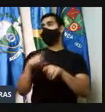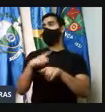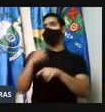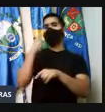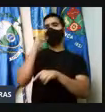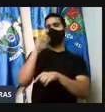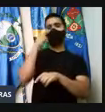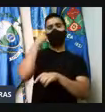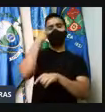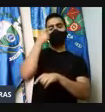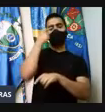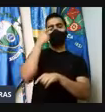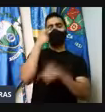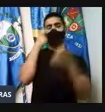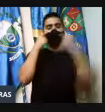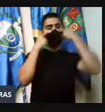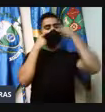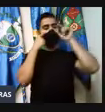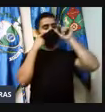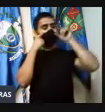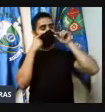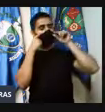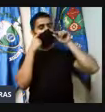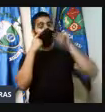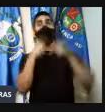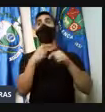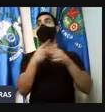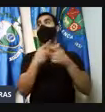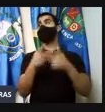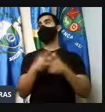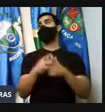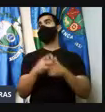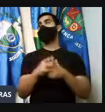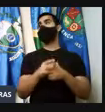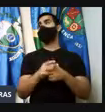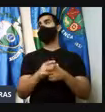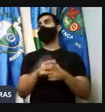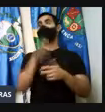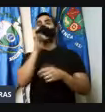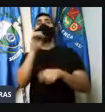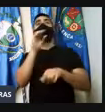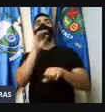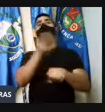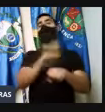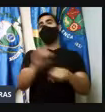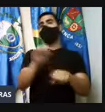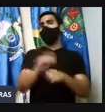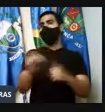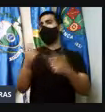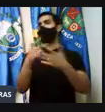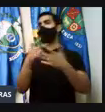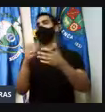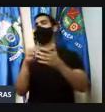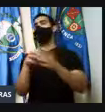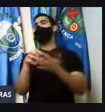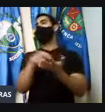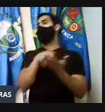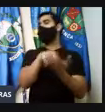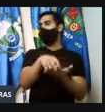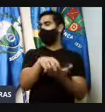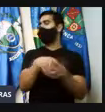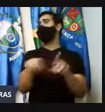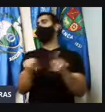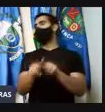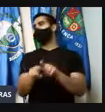olho, ela tem baixa visão no outro olho. Então, ou seja, ela, né, questão de concurso público, essa questão de transporte público tem que ser avaliada